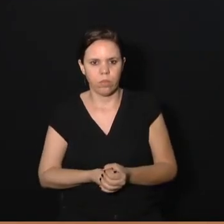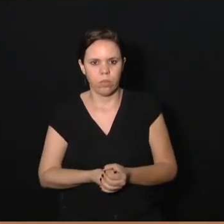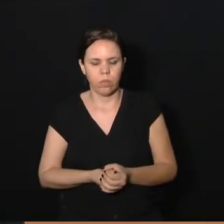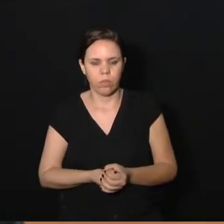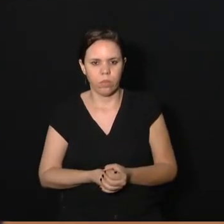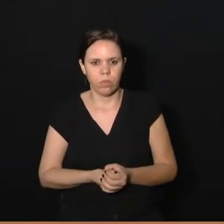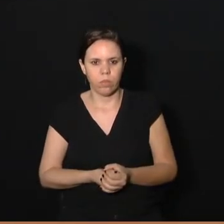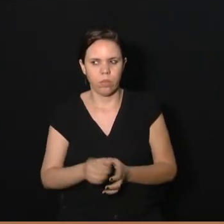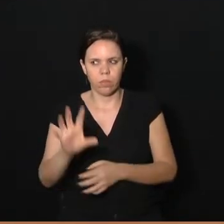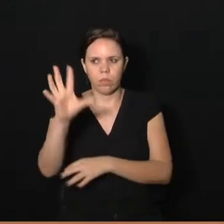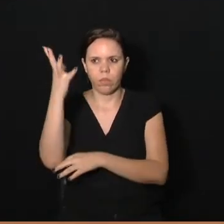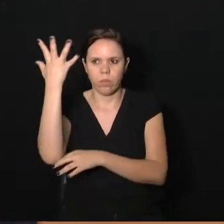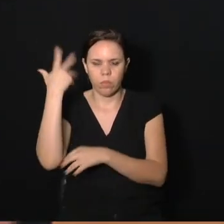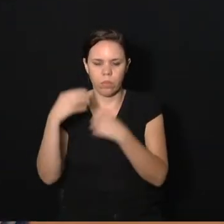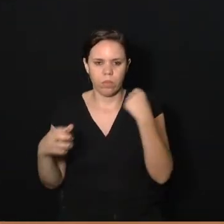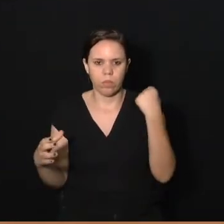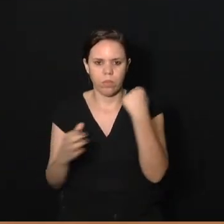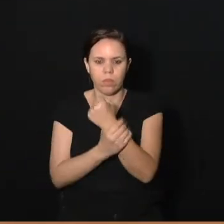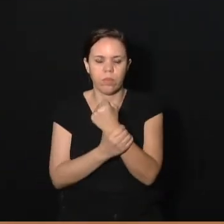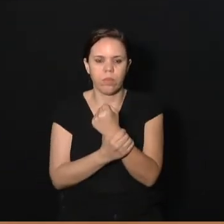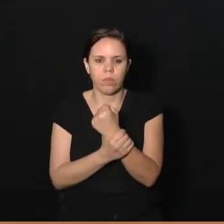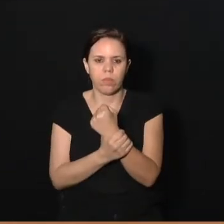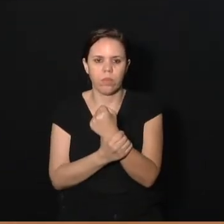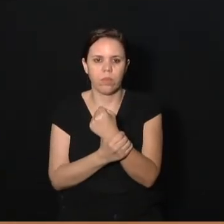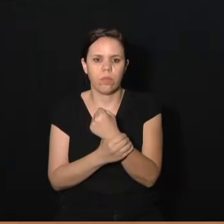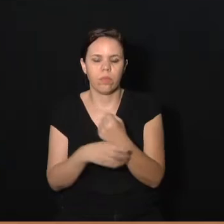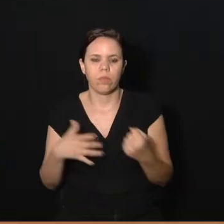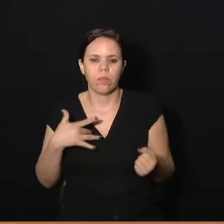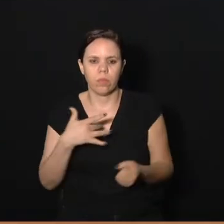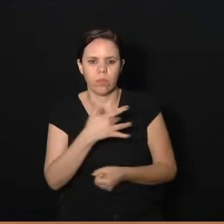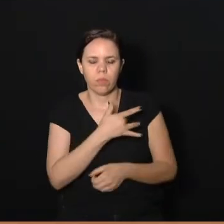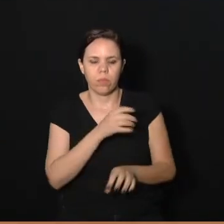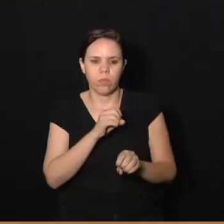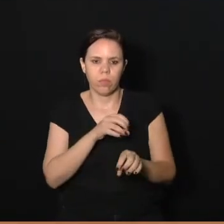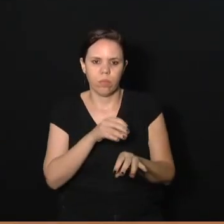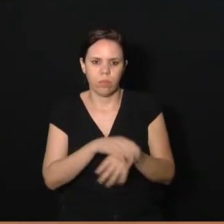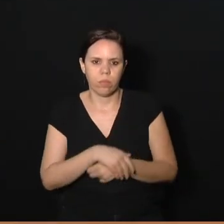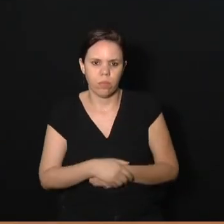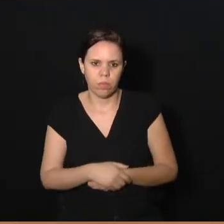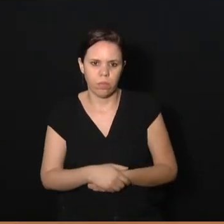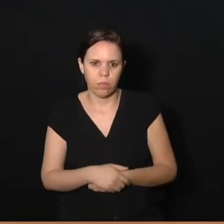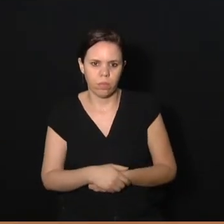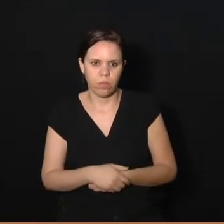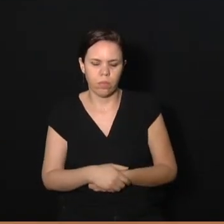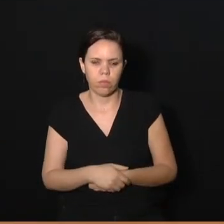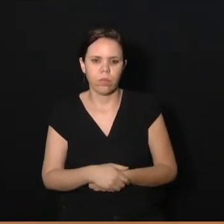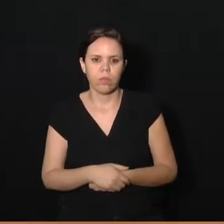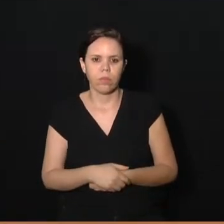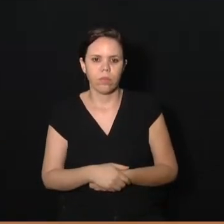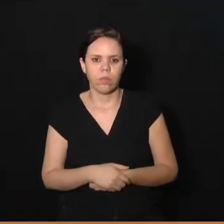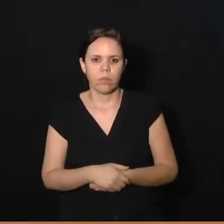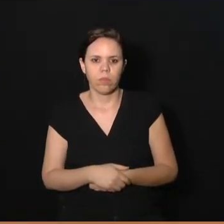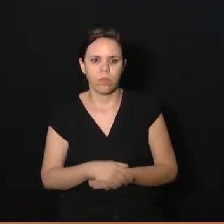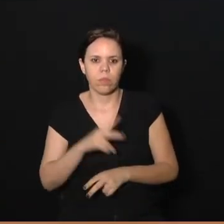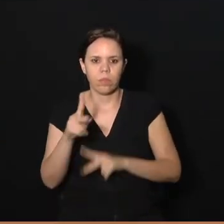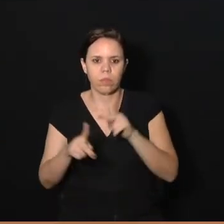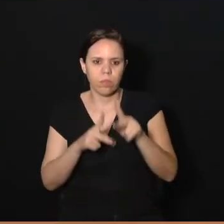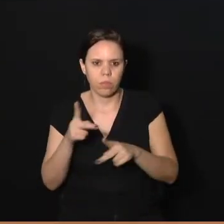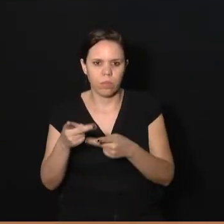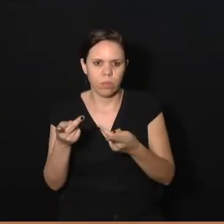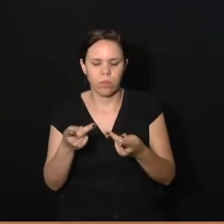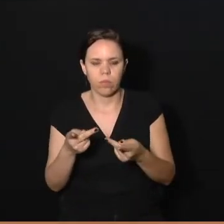meio ambiente, segurança pública, saúde, educação, enfim. E trazer pessoas também